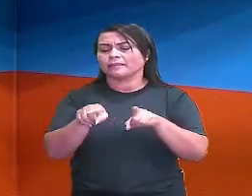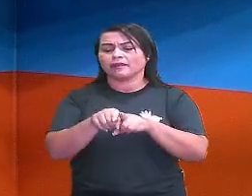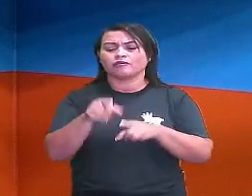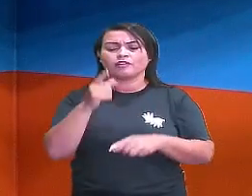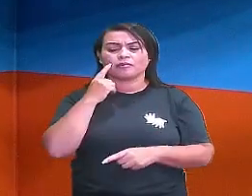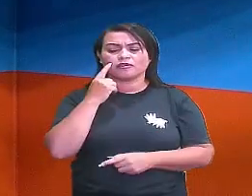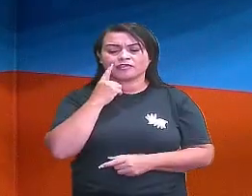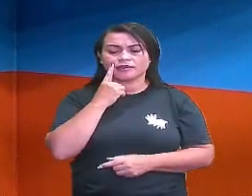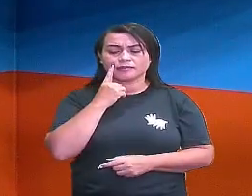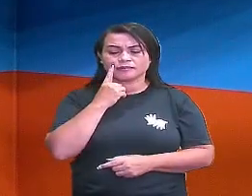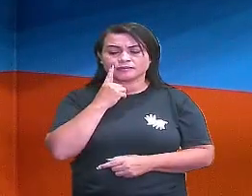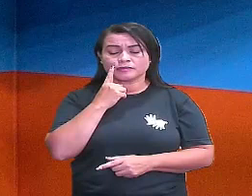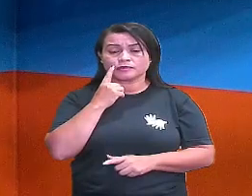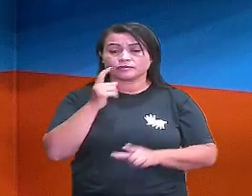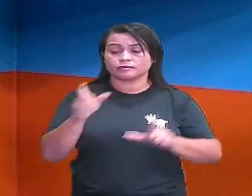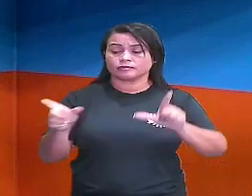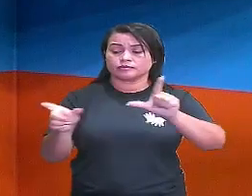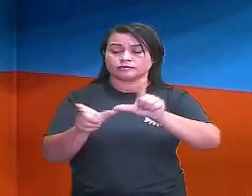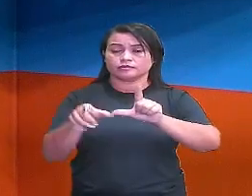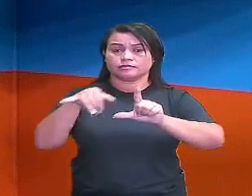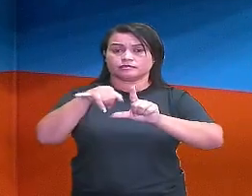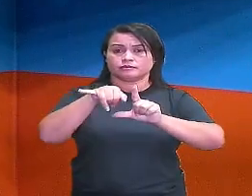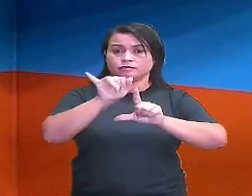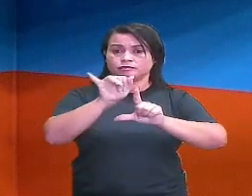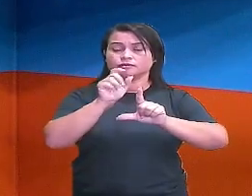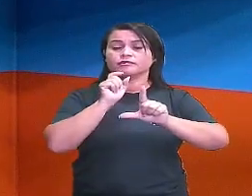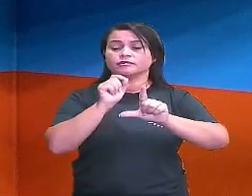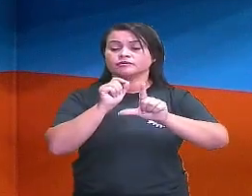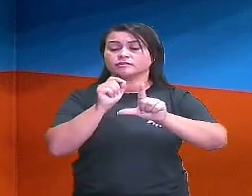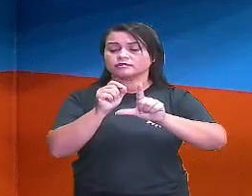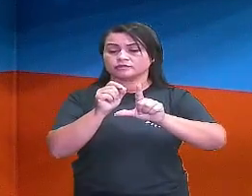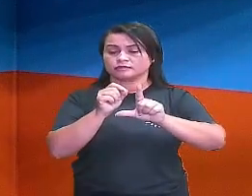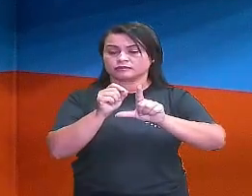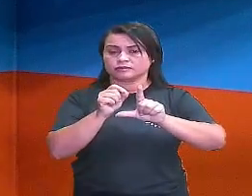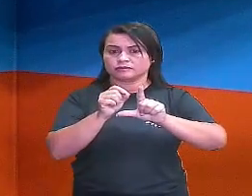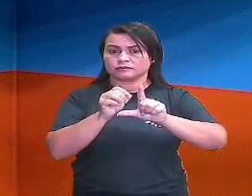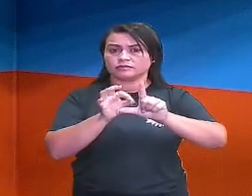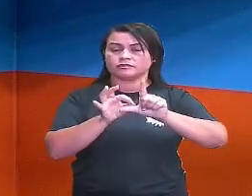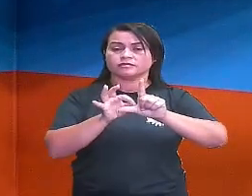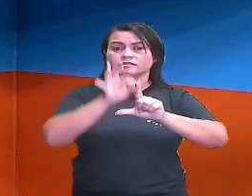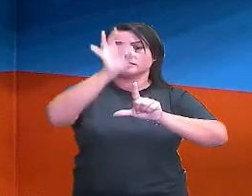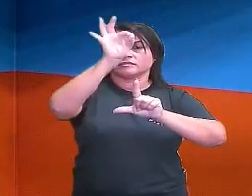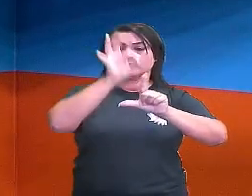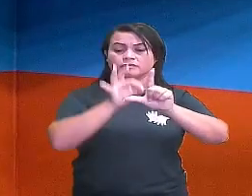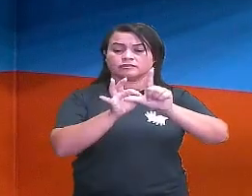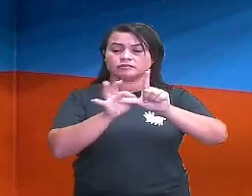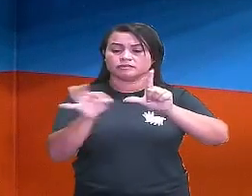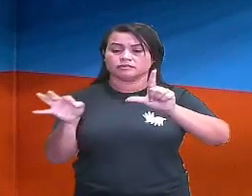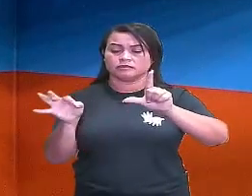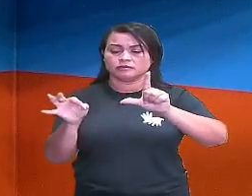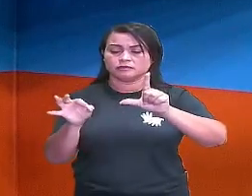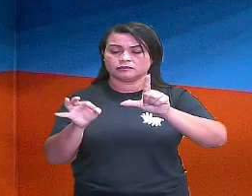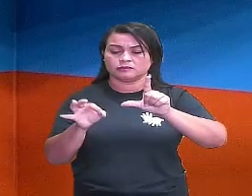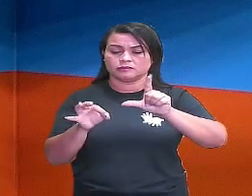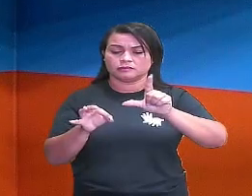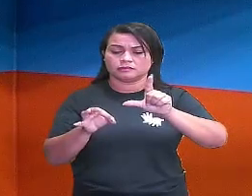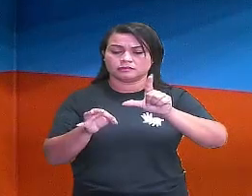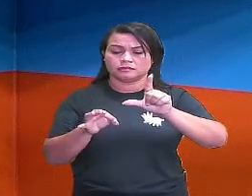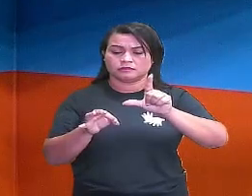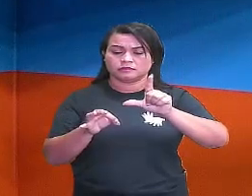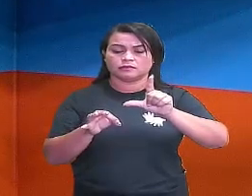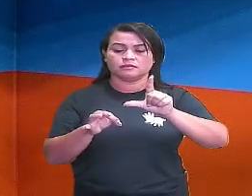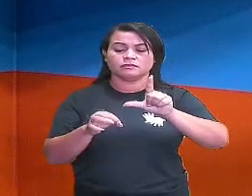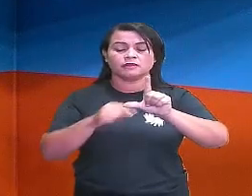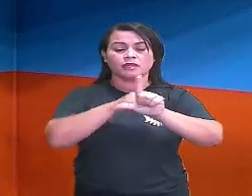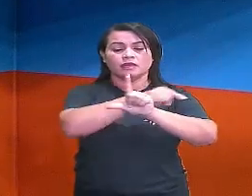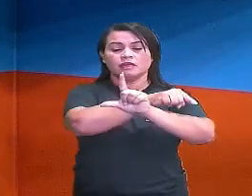lá. Como X e Y são nada mais do que retas reais, então eu tenho aqui, ó, X é uma reta